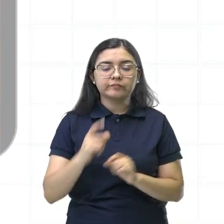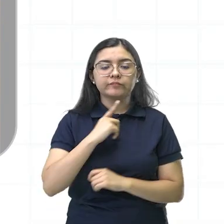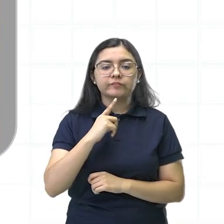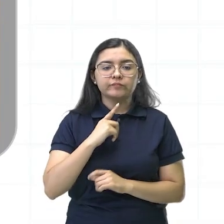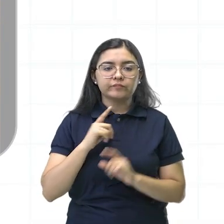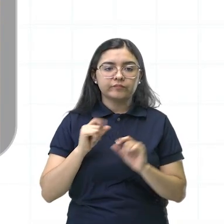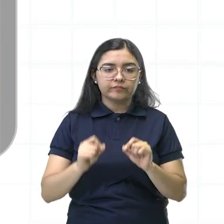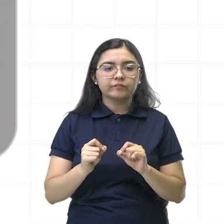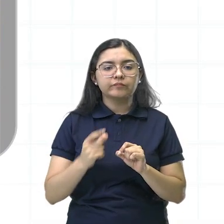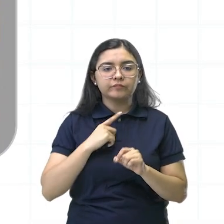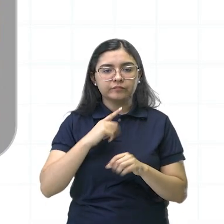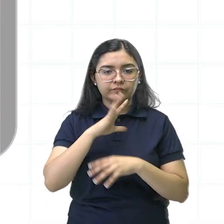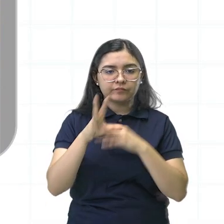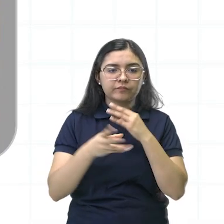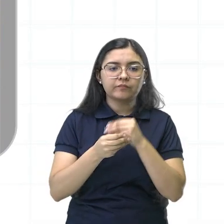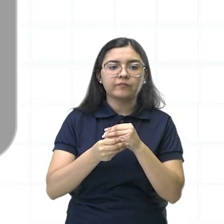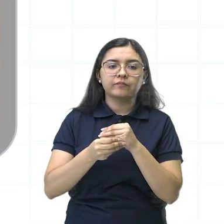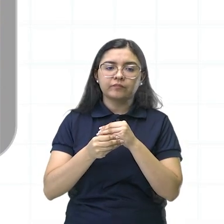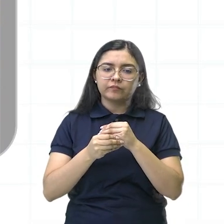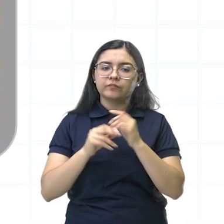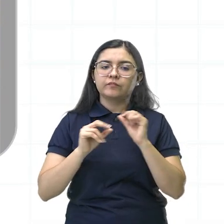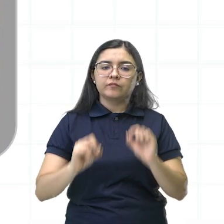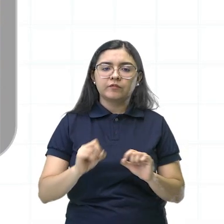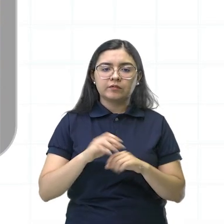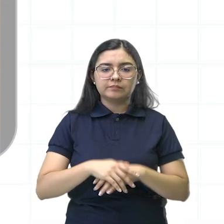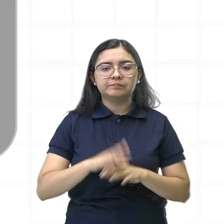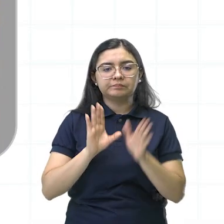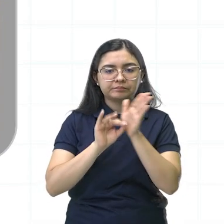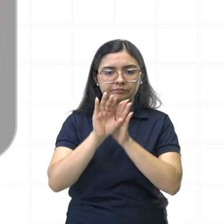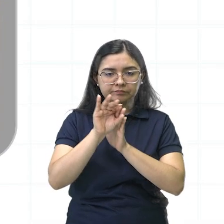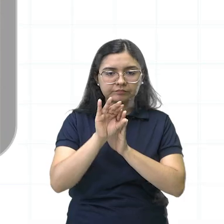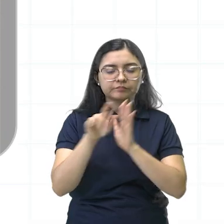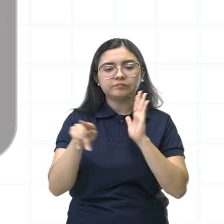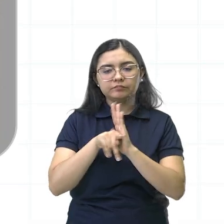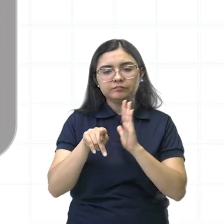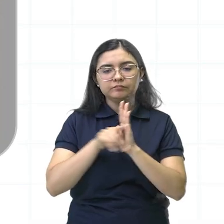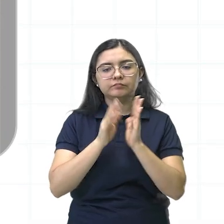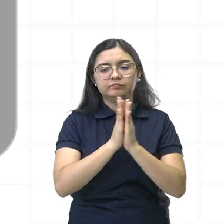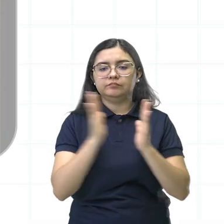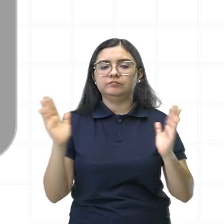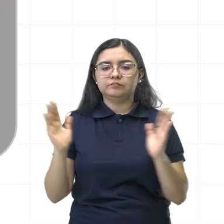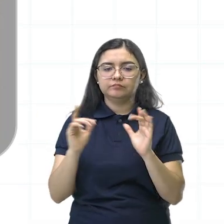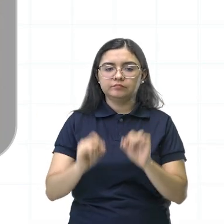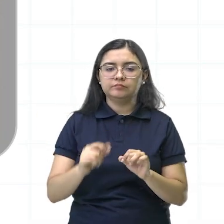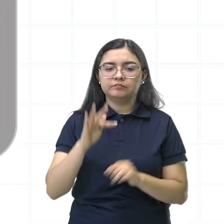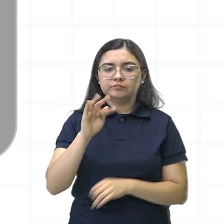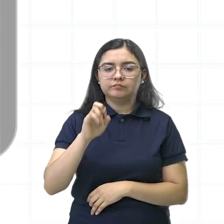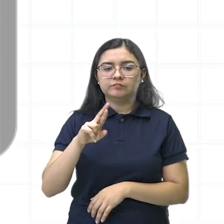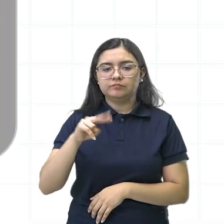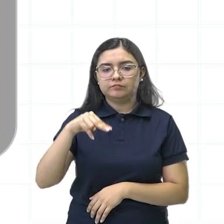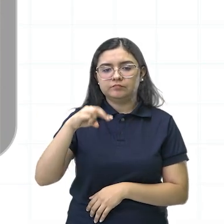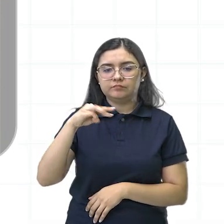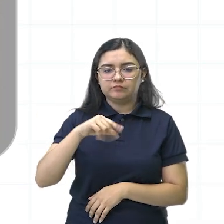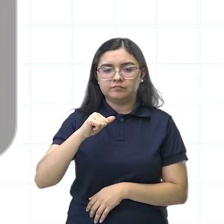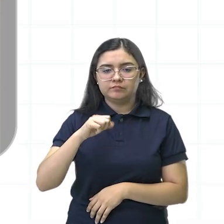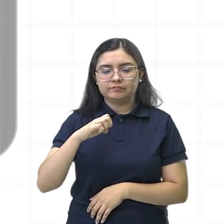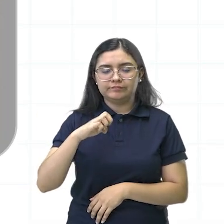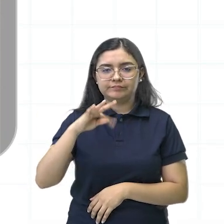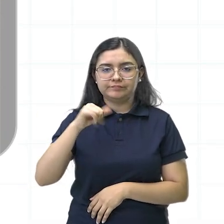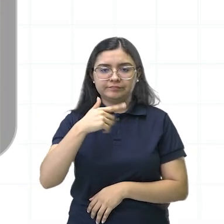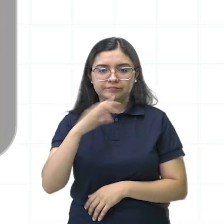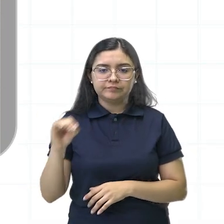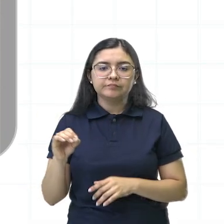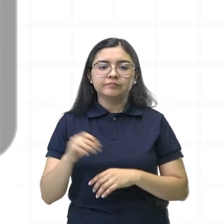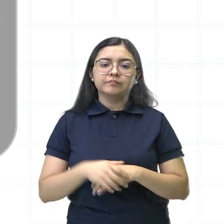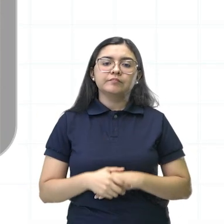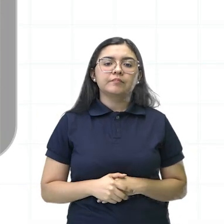a adição de culturas bacterianas, que essas sim vão fazer parte do processo da fermentação do ácido lático,